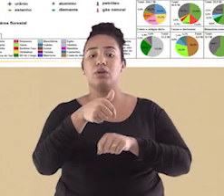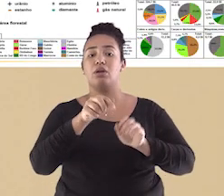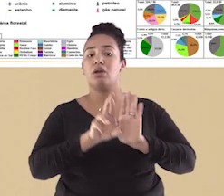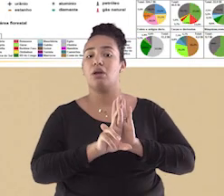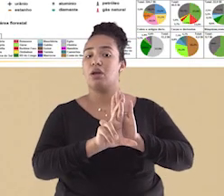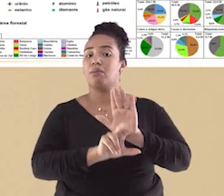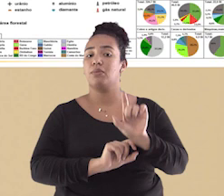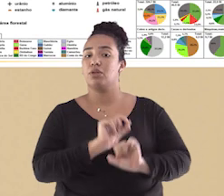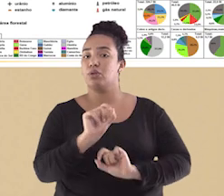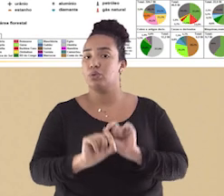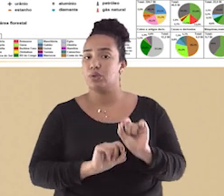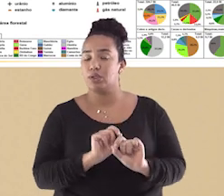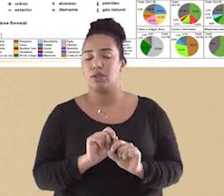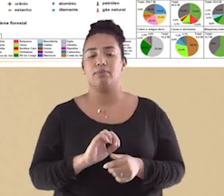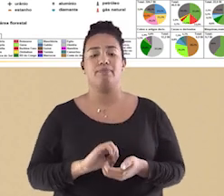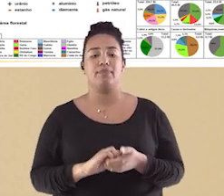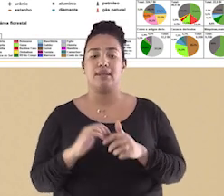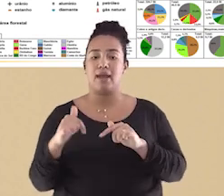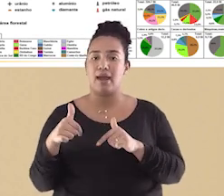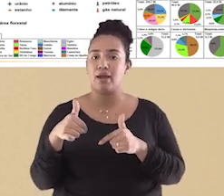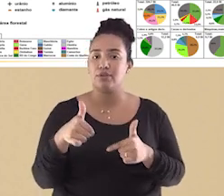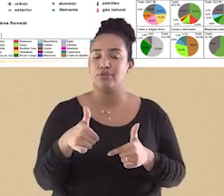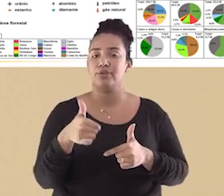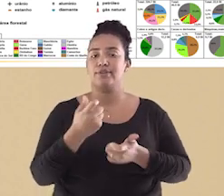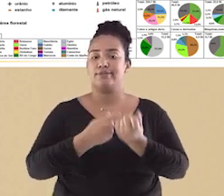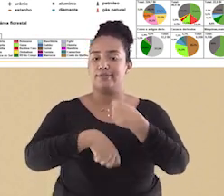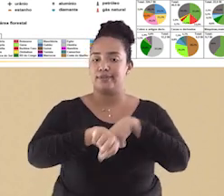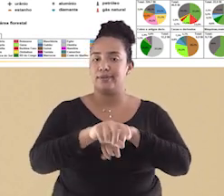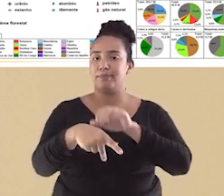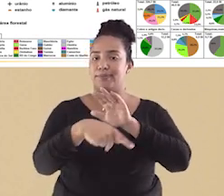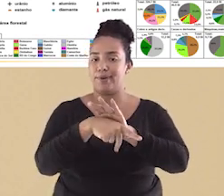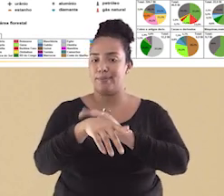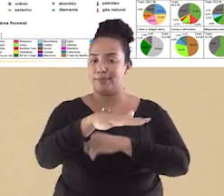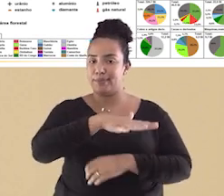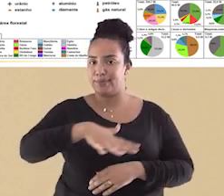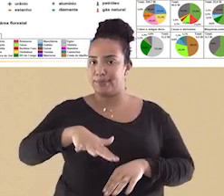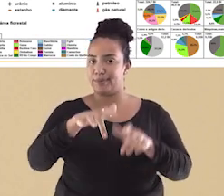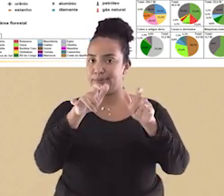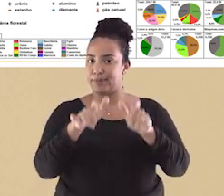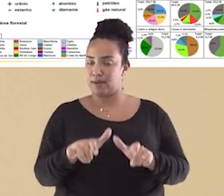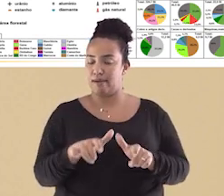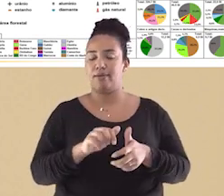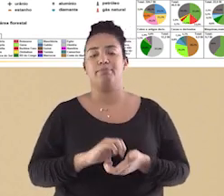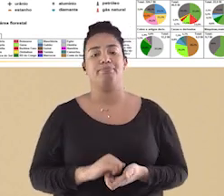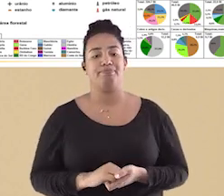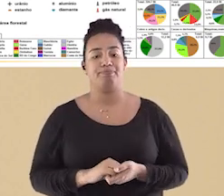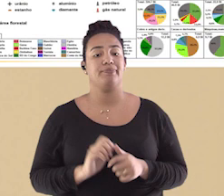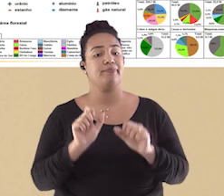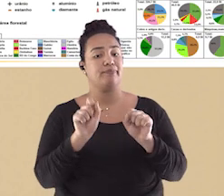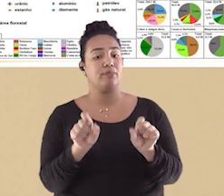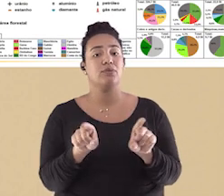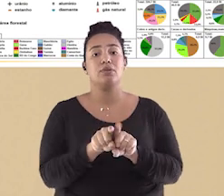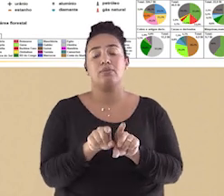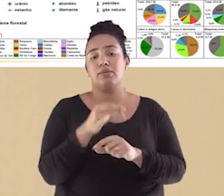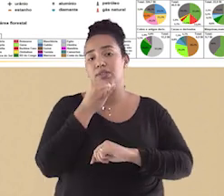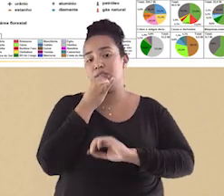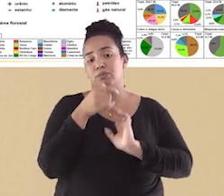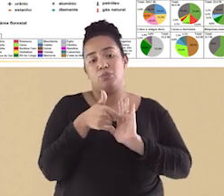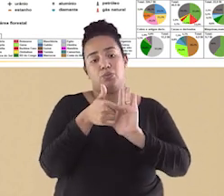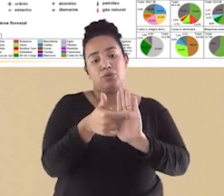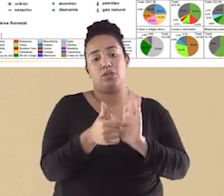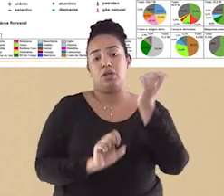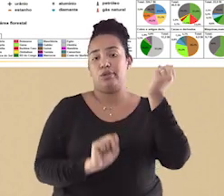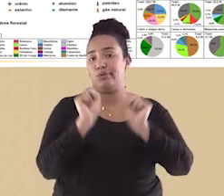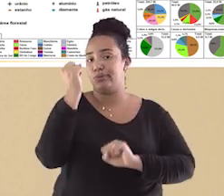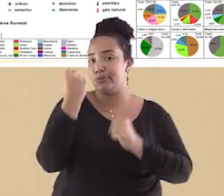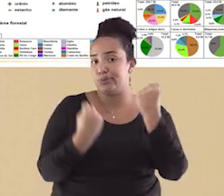representam as atividades produtivas e financeiras de um local. Pode representar também as indústrias e